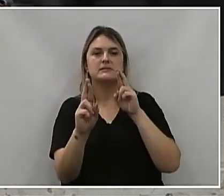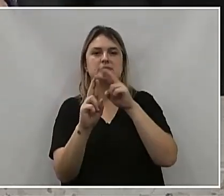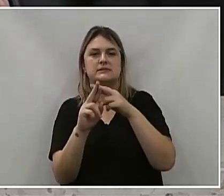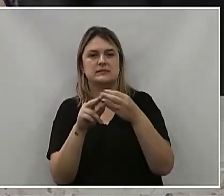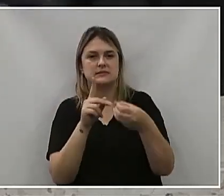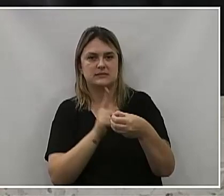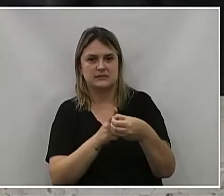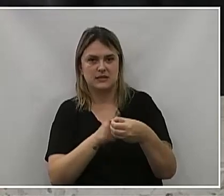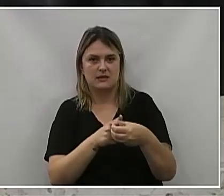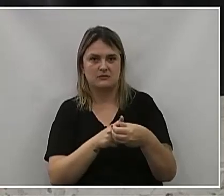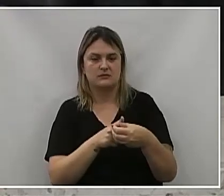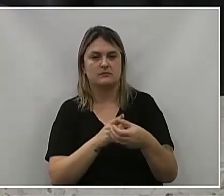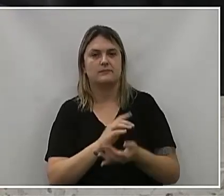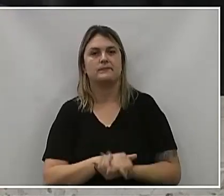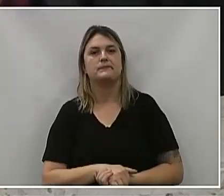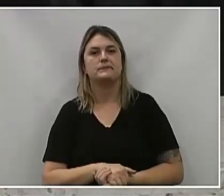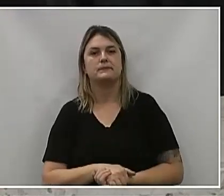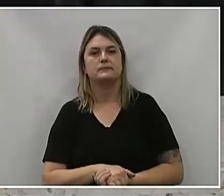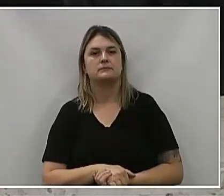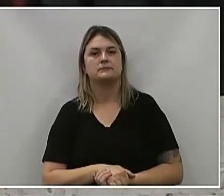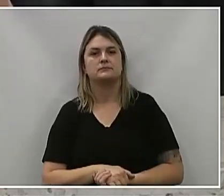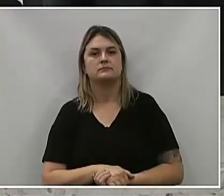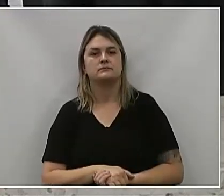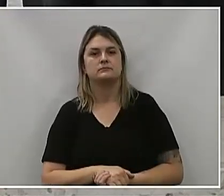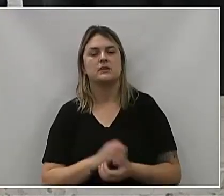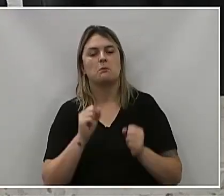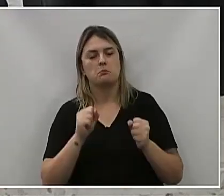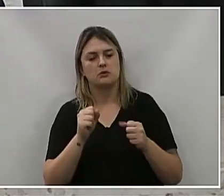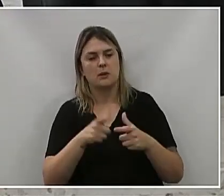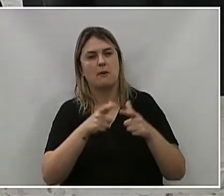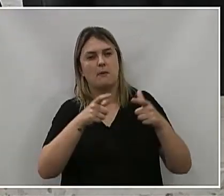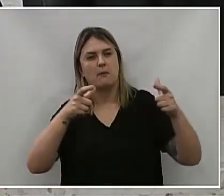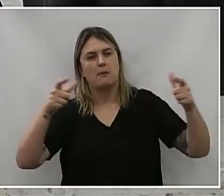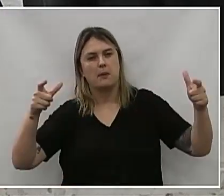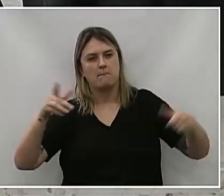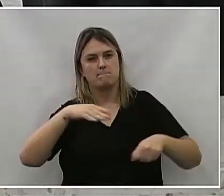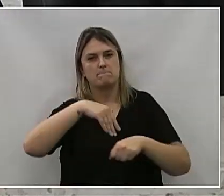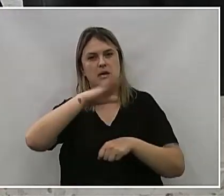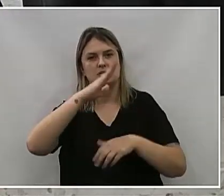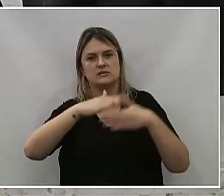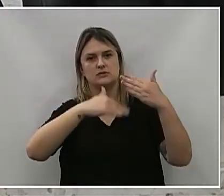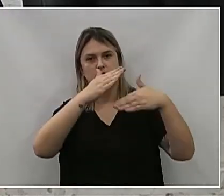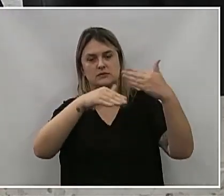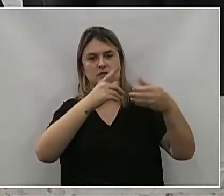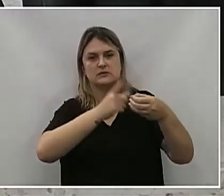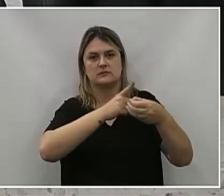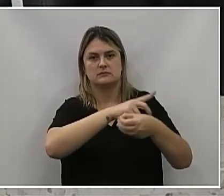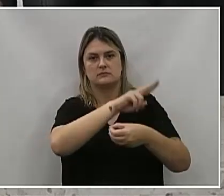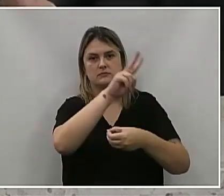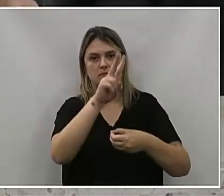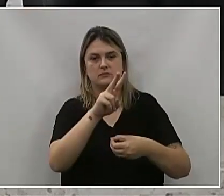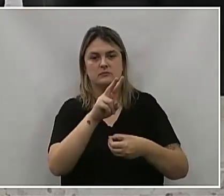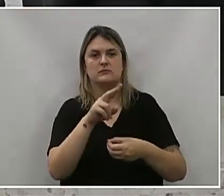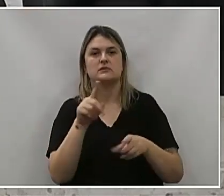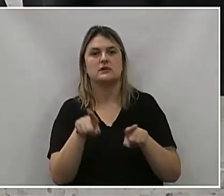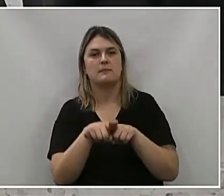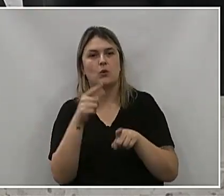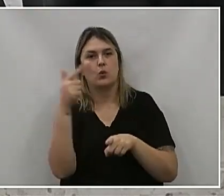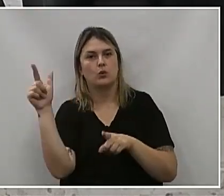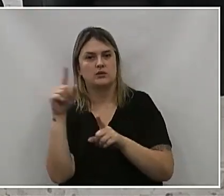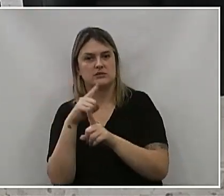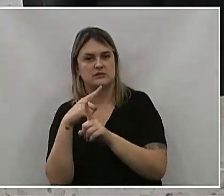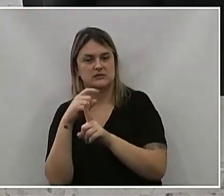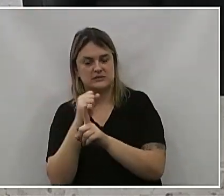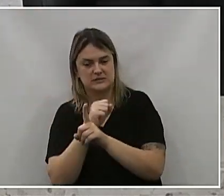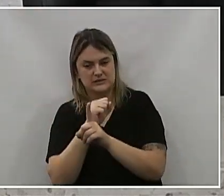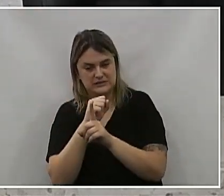a cidade que pegou voto e que possa crescer cada vez mais o desenvolvimento de União da Vitória e das nossas cidades ao